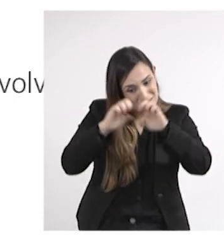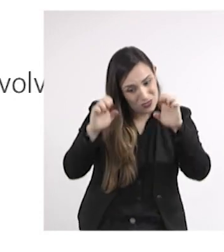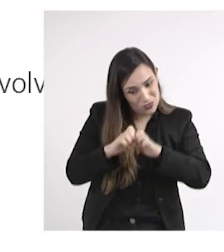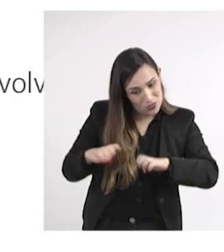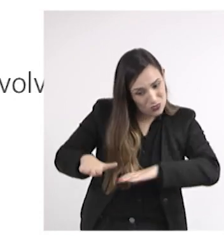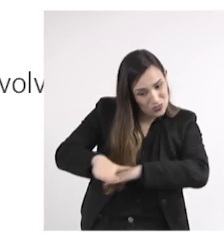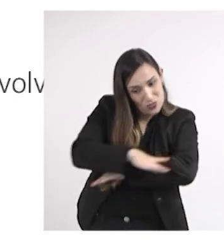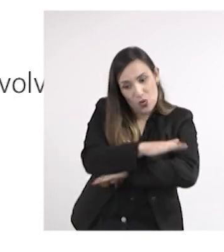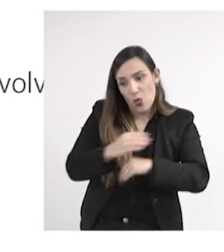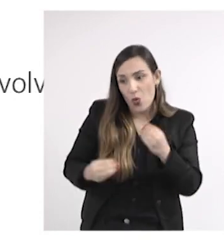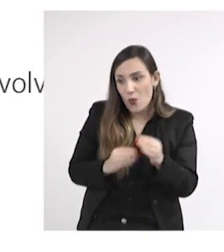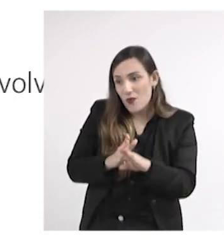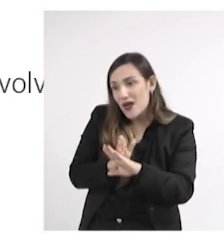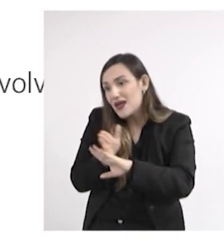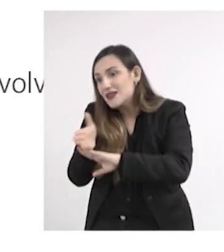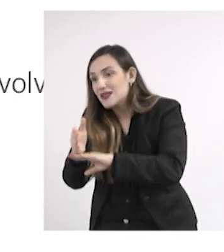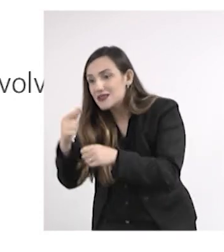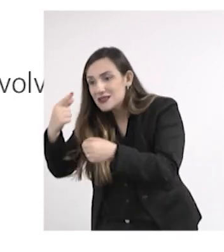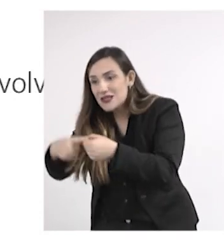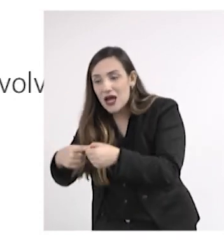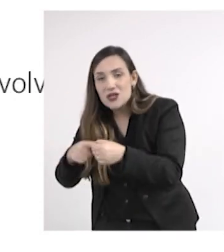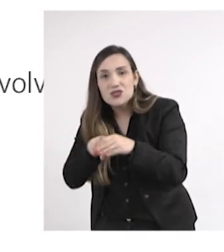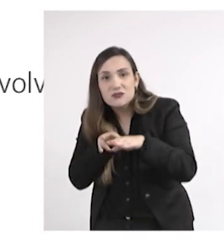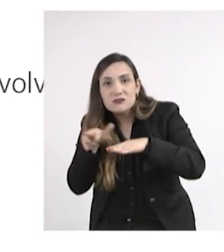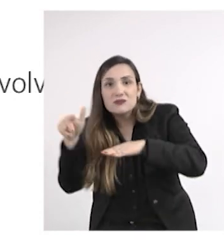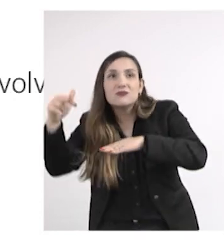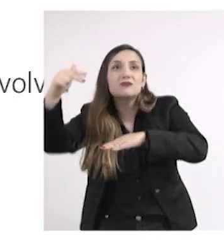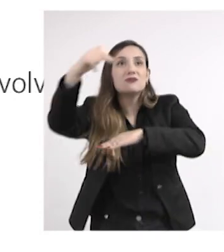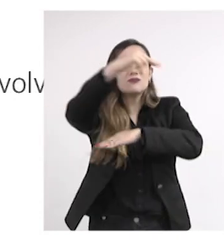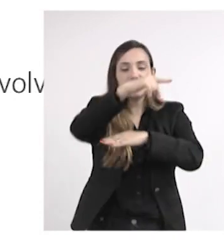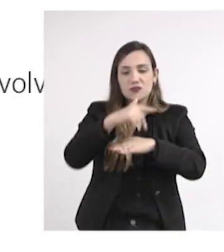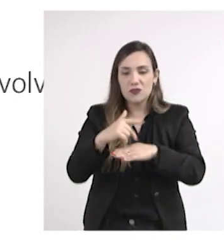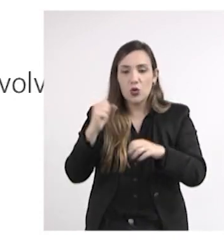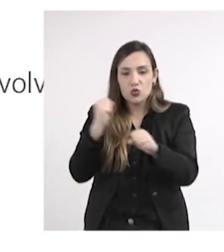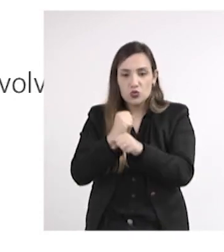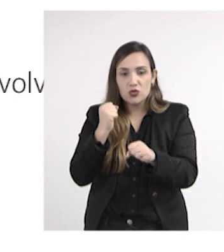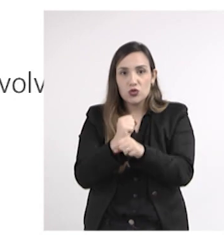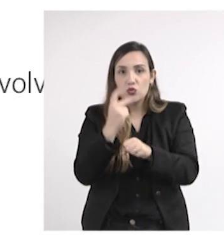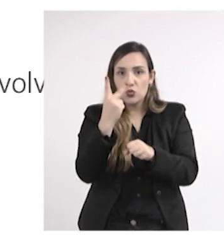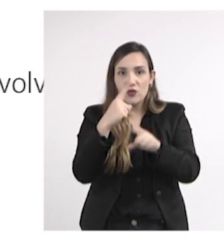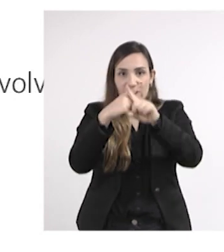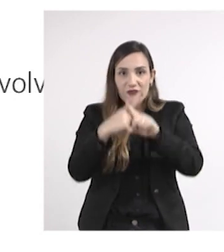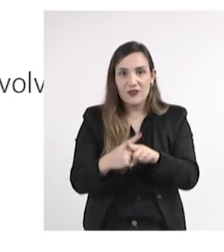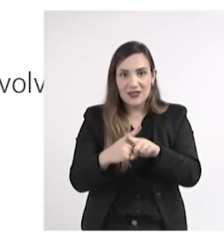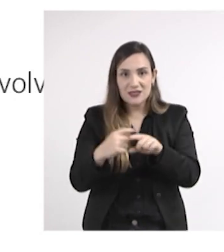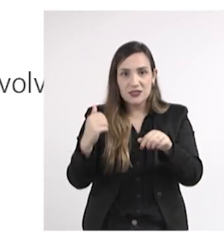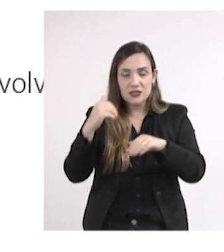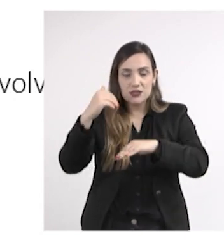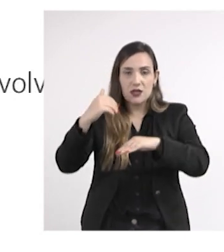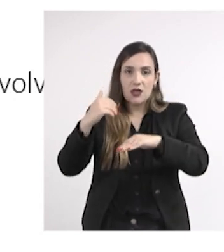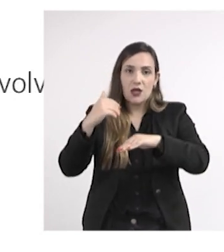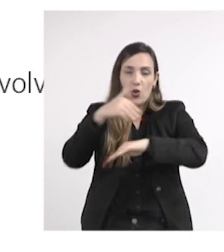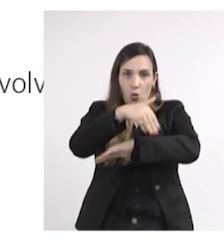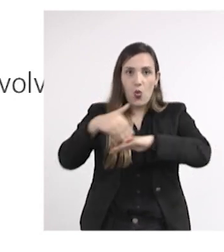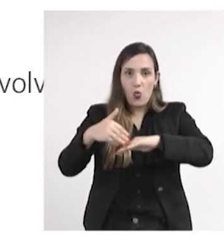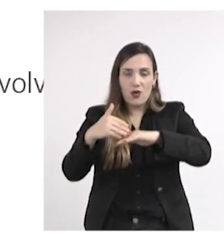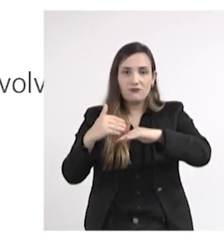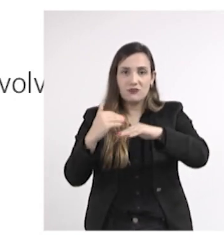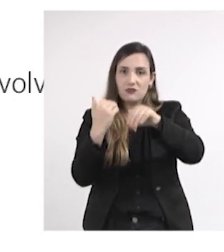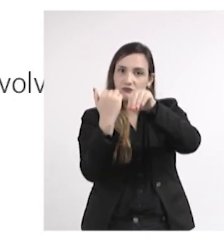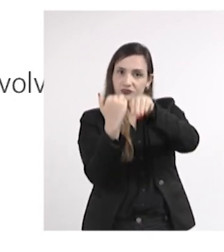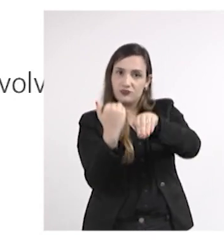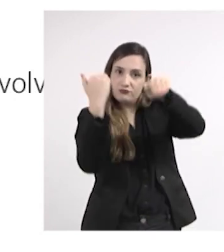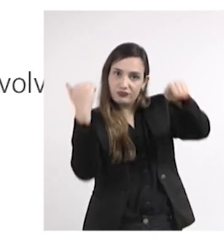de acessos, passagens, duplicação de faixas, duplicação de pista,